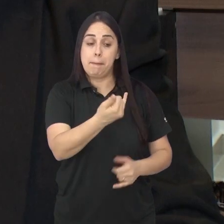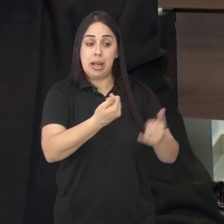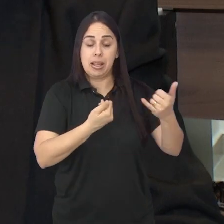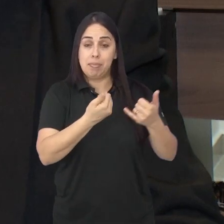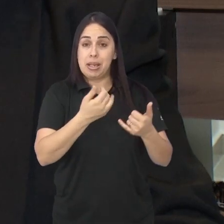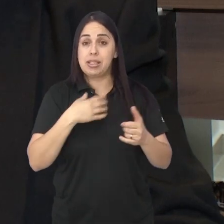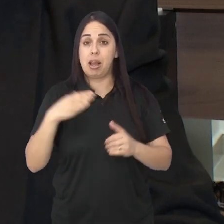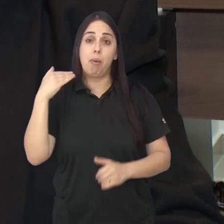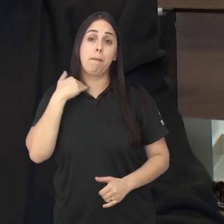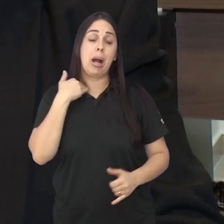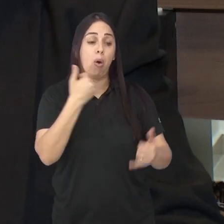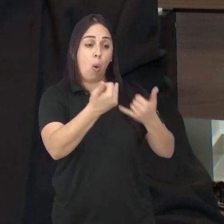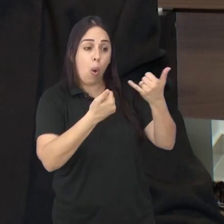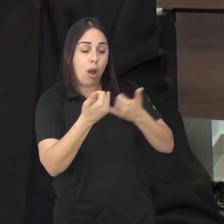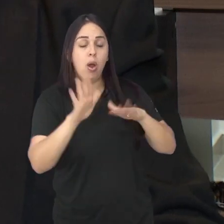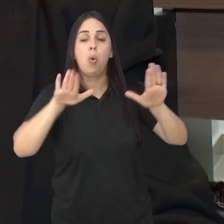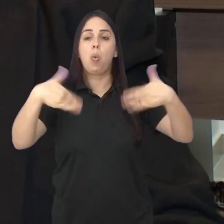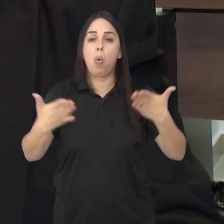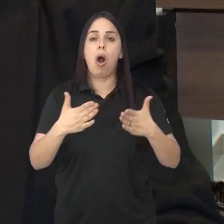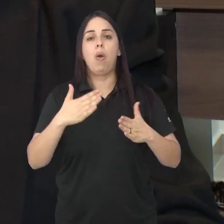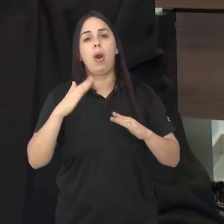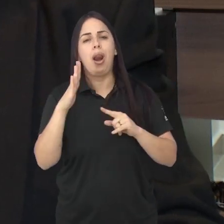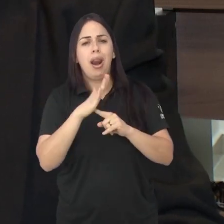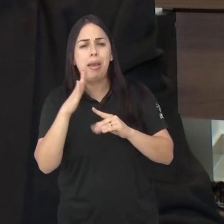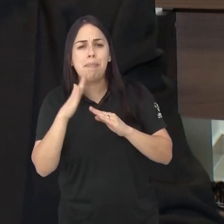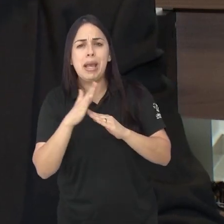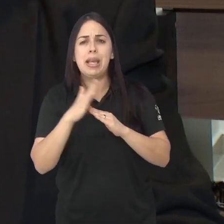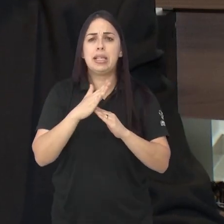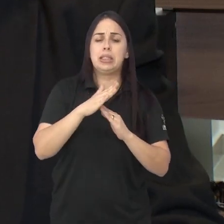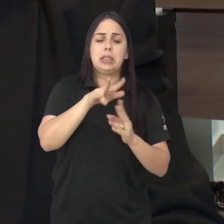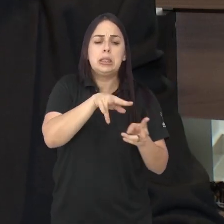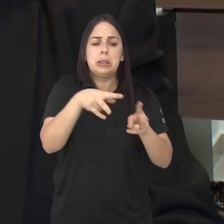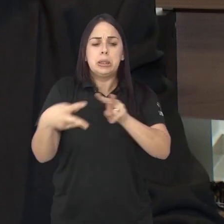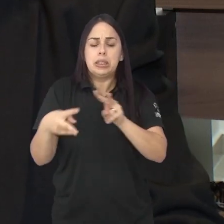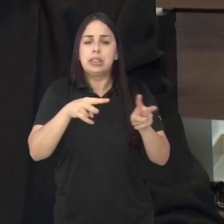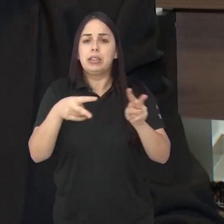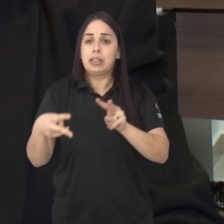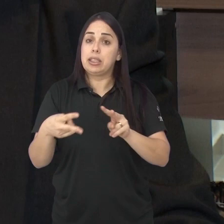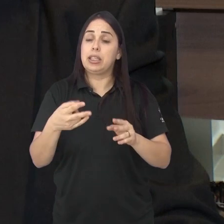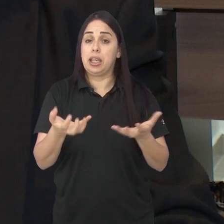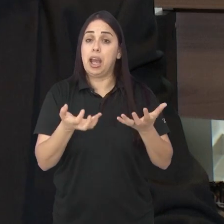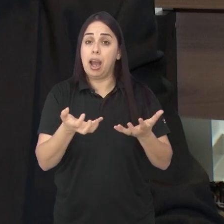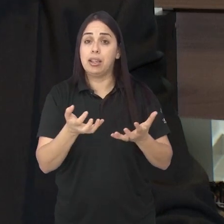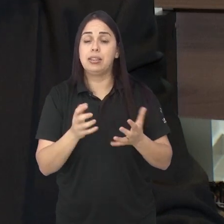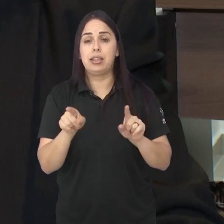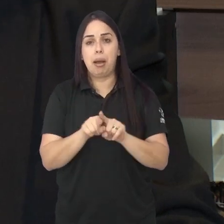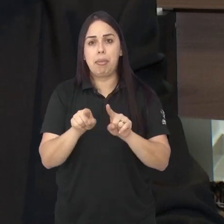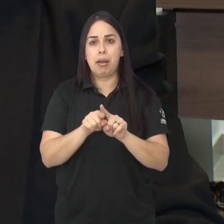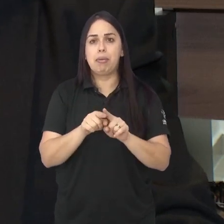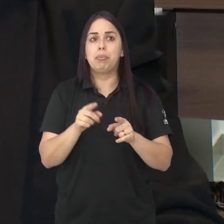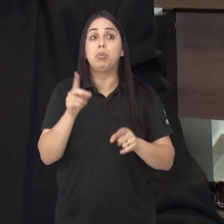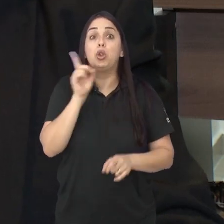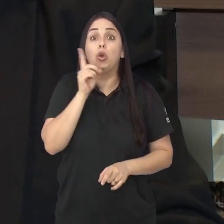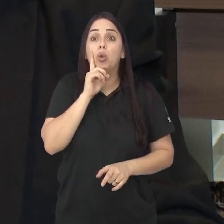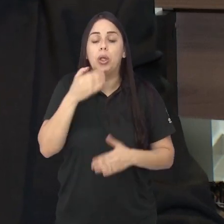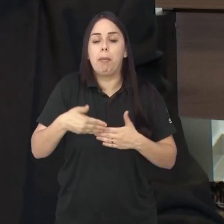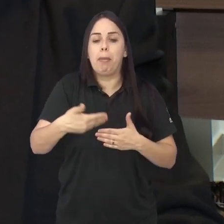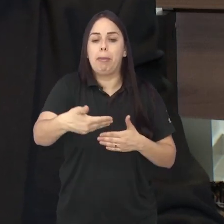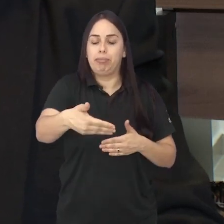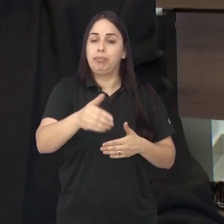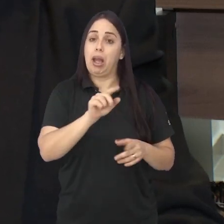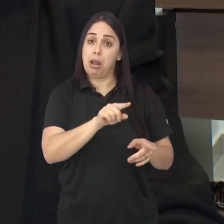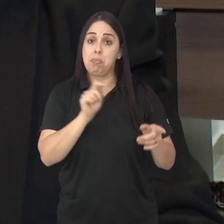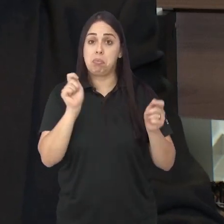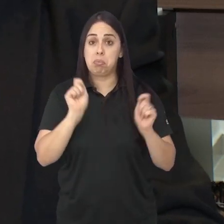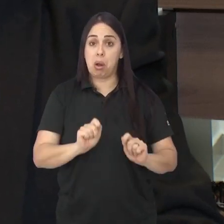se manifestar junto ao banco, dizendo qual limite ele gostaria de ter a movimentação dele registrada por dia.